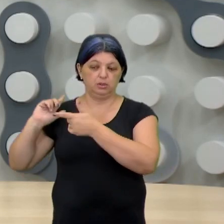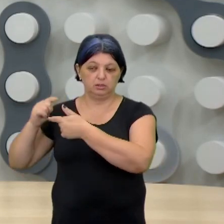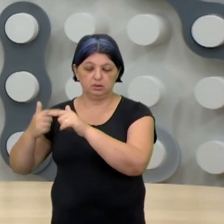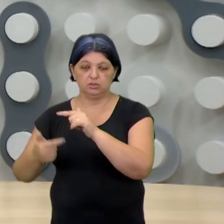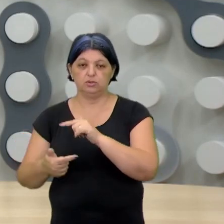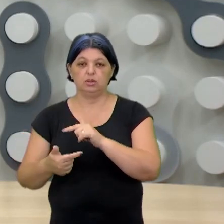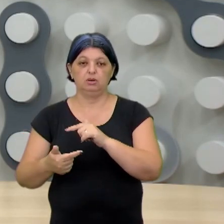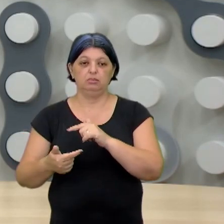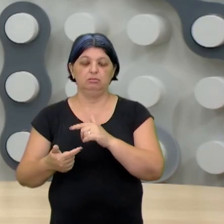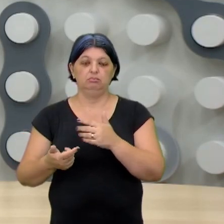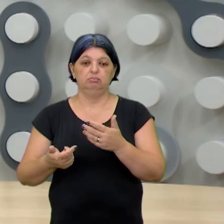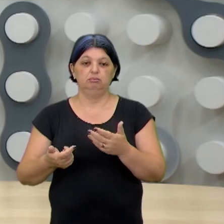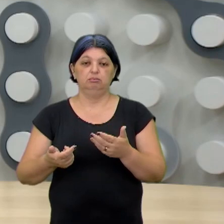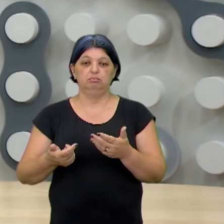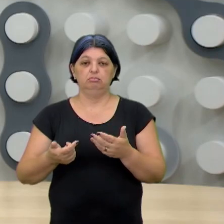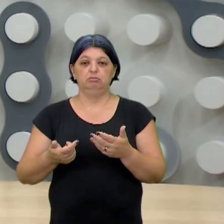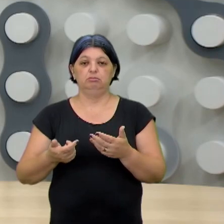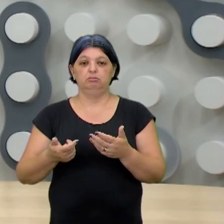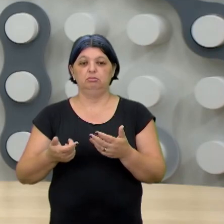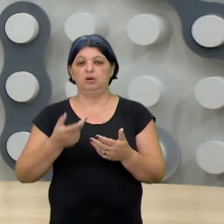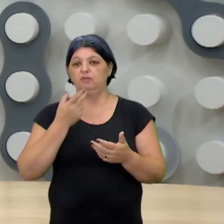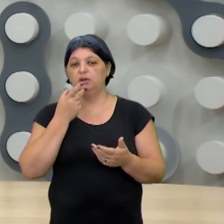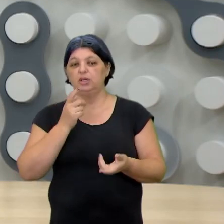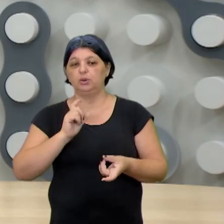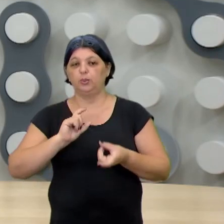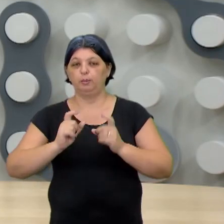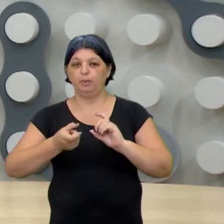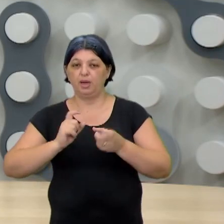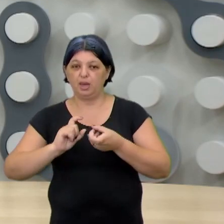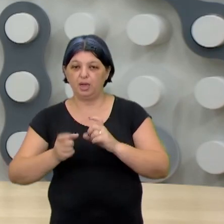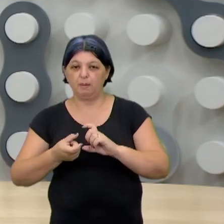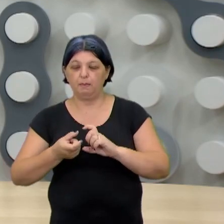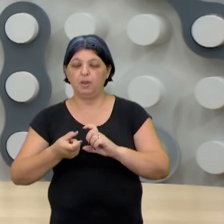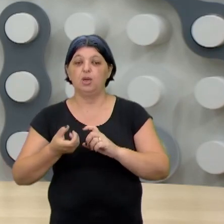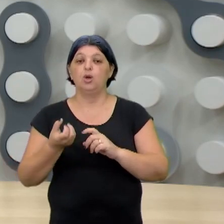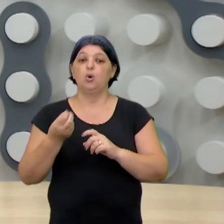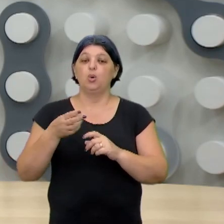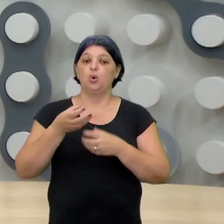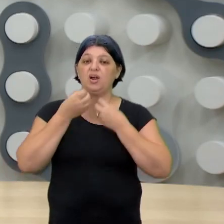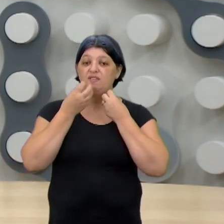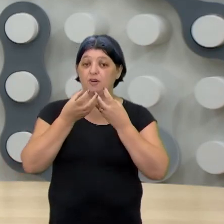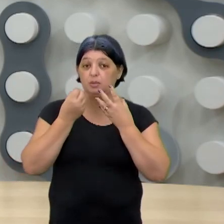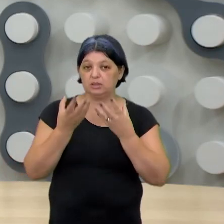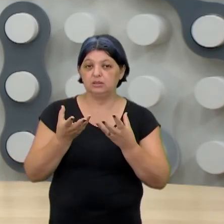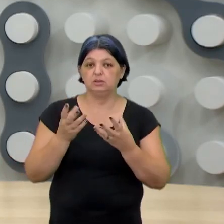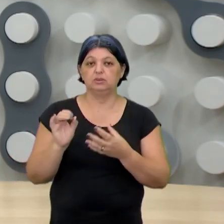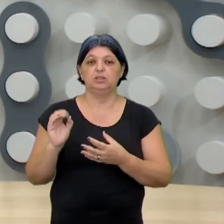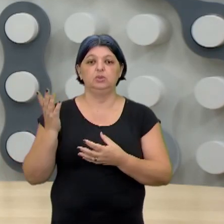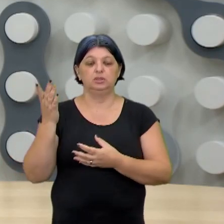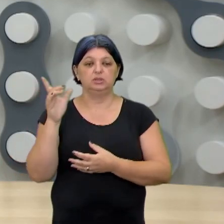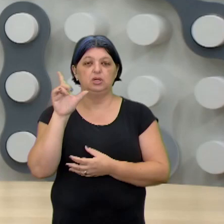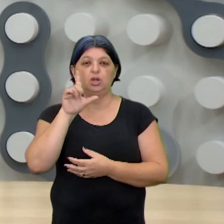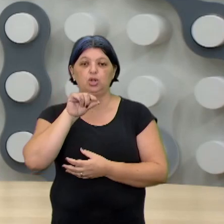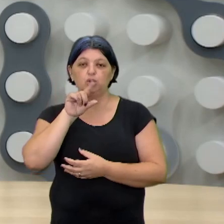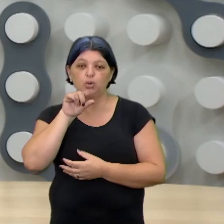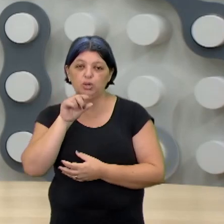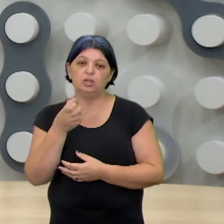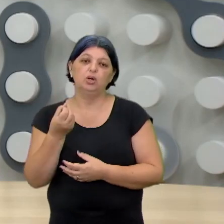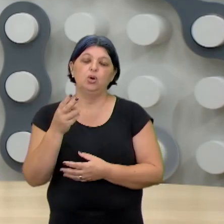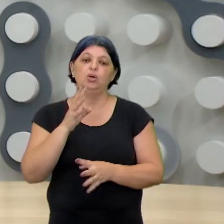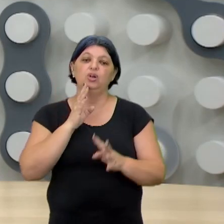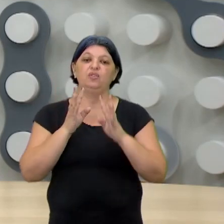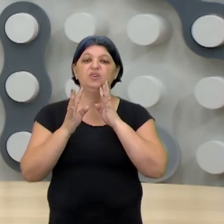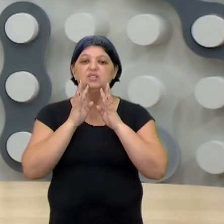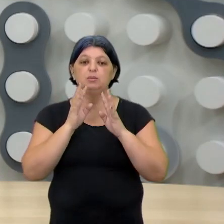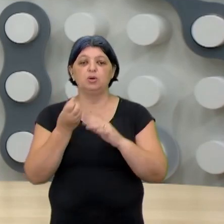repercutindo um meme ou uma informação que bombou no Twitter, ou no Facebook, ou